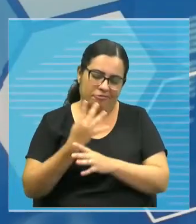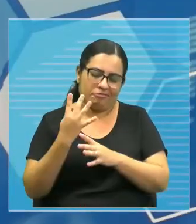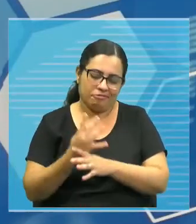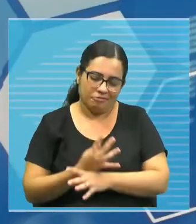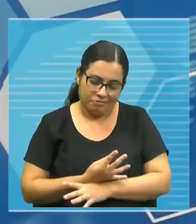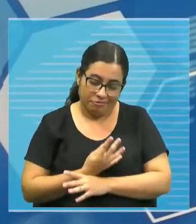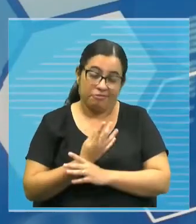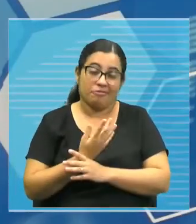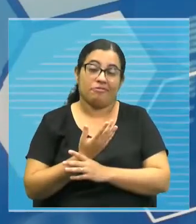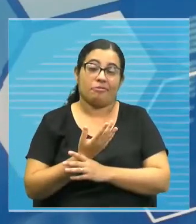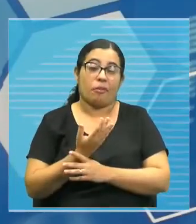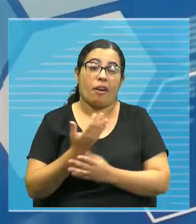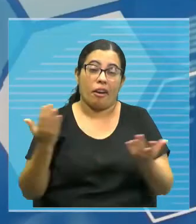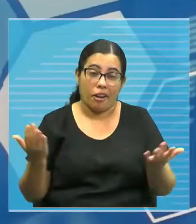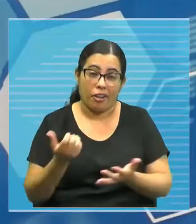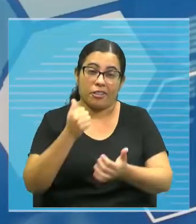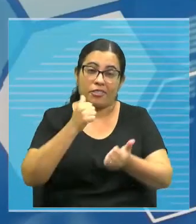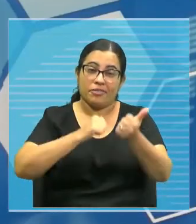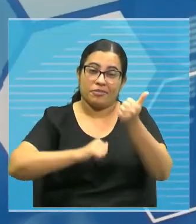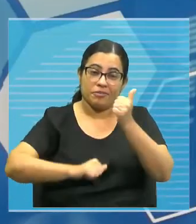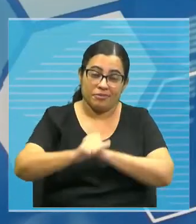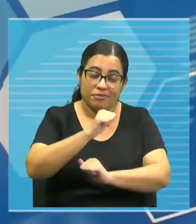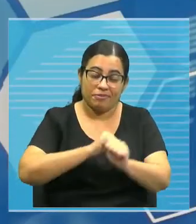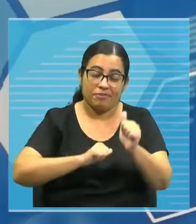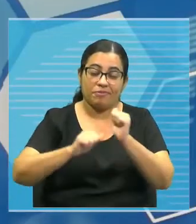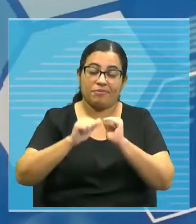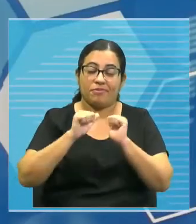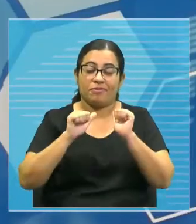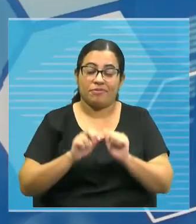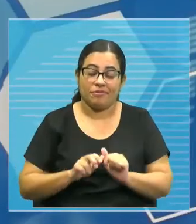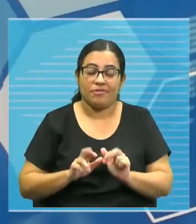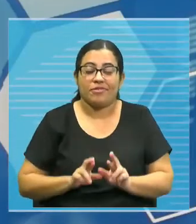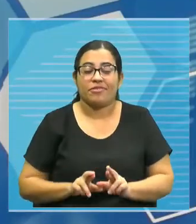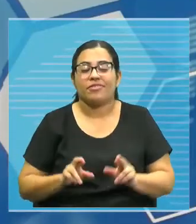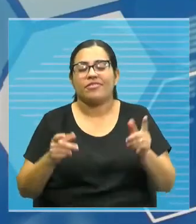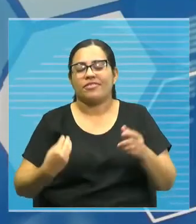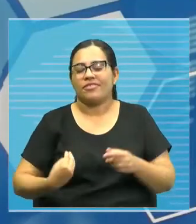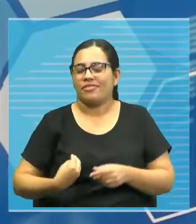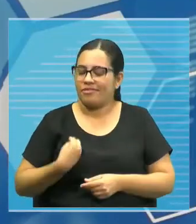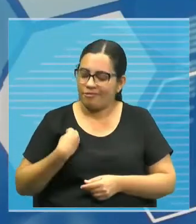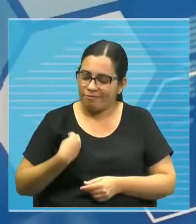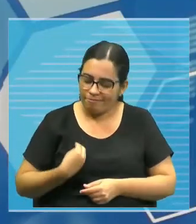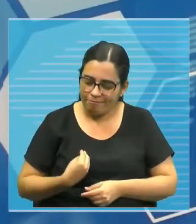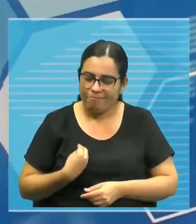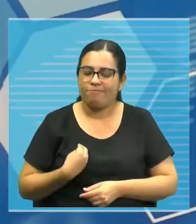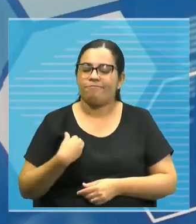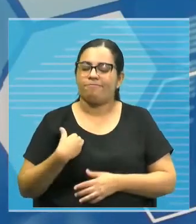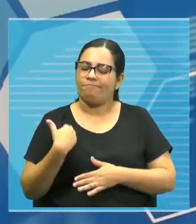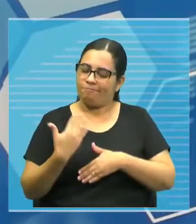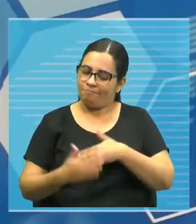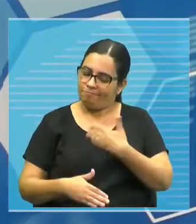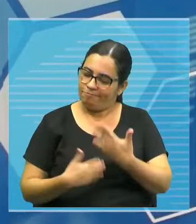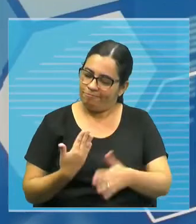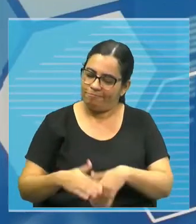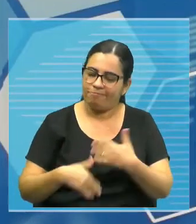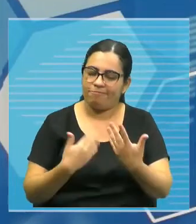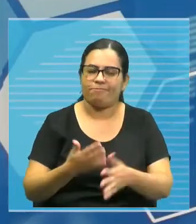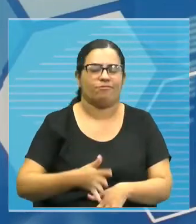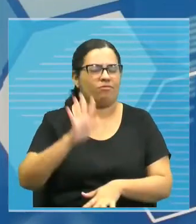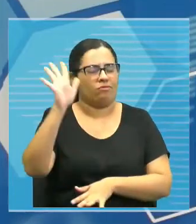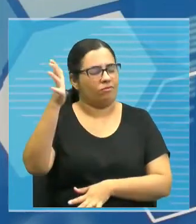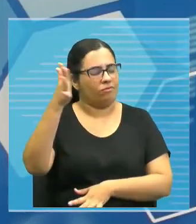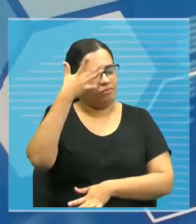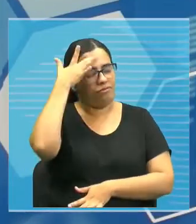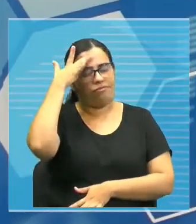Vou recomeçar, vou tentar viver. Vou tirar você